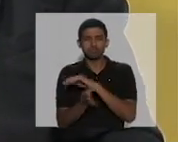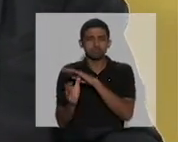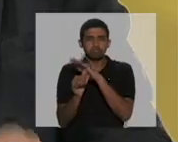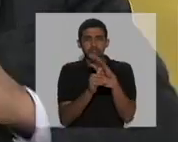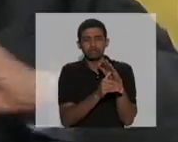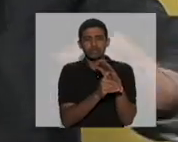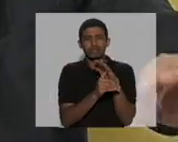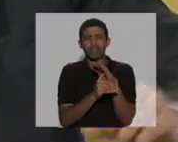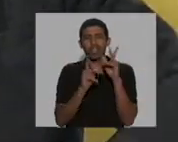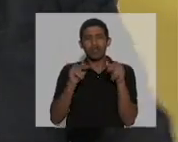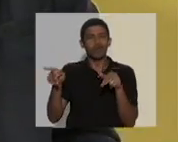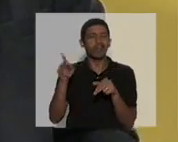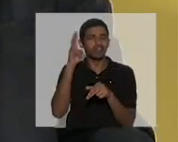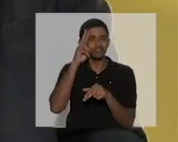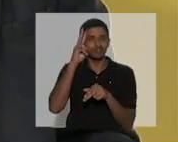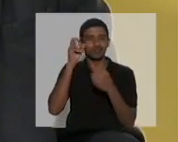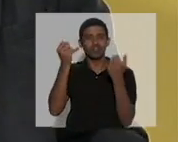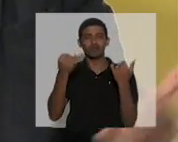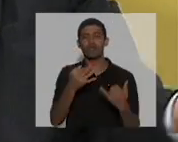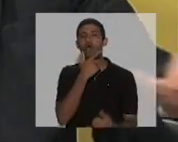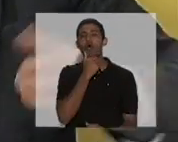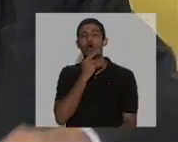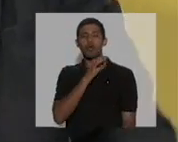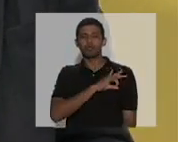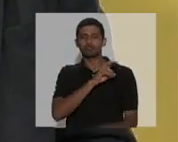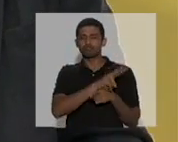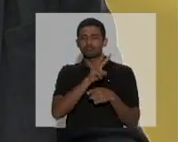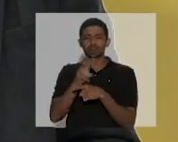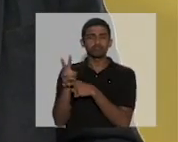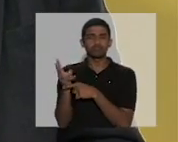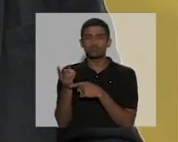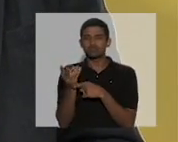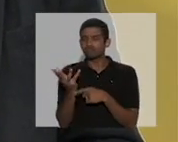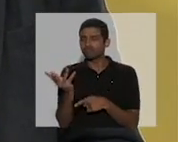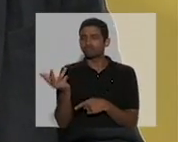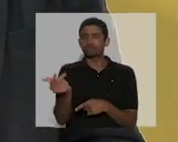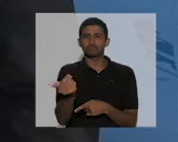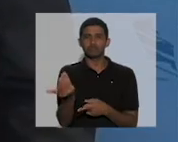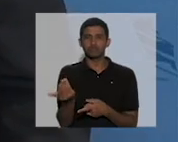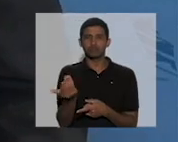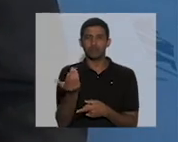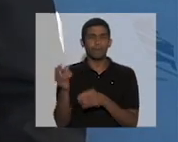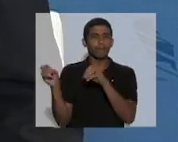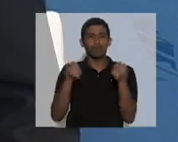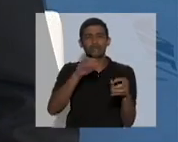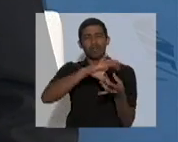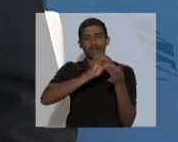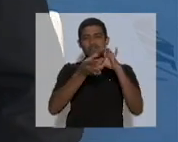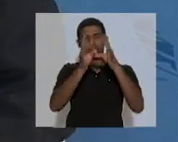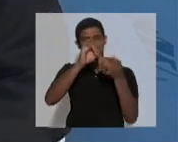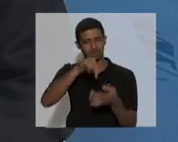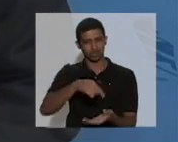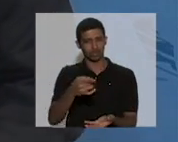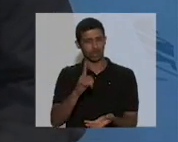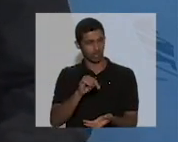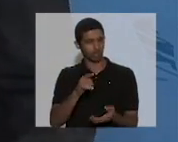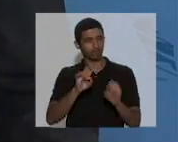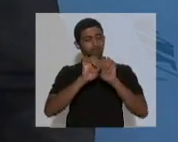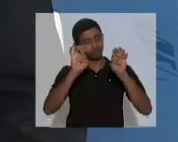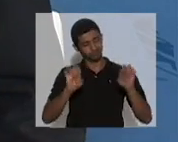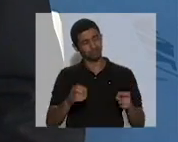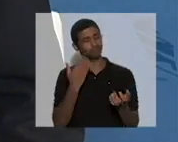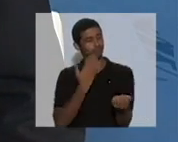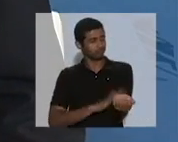corrompido delegados para trazer a Olimpíada para cá. Uma estrutura viciada, né, deputado? É isso. Até pela